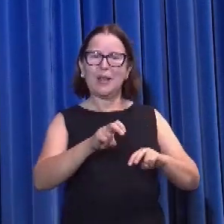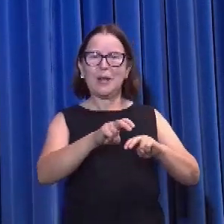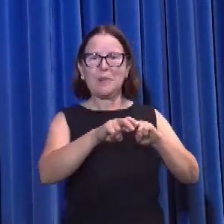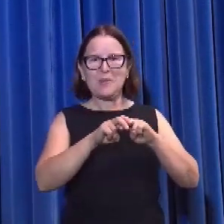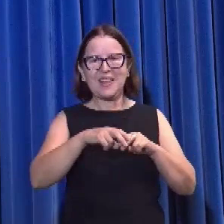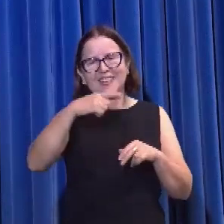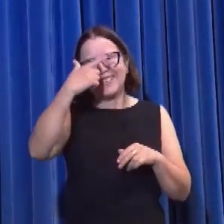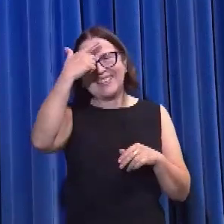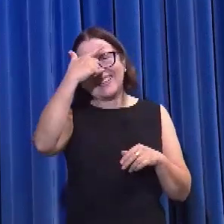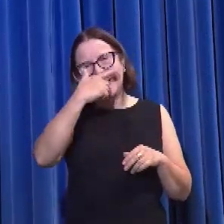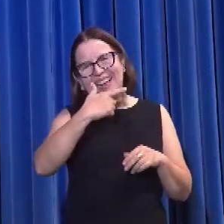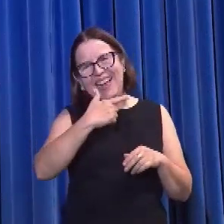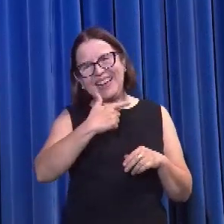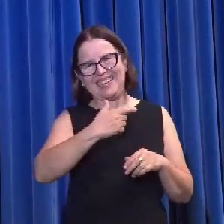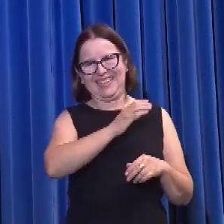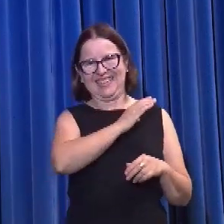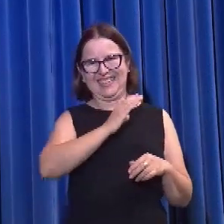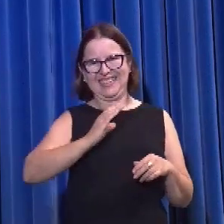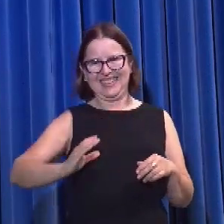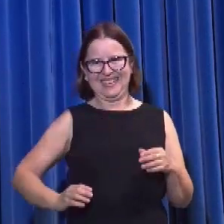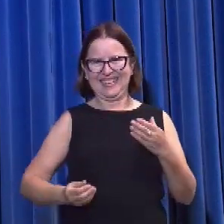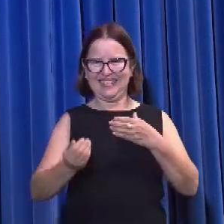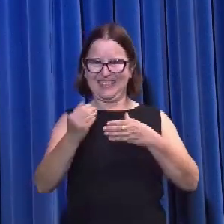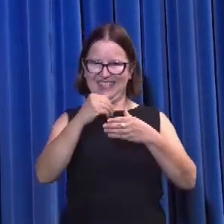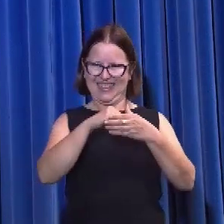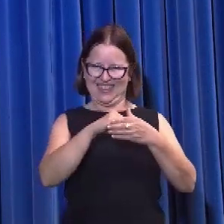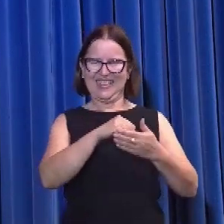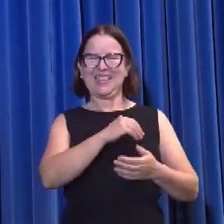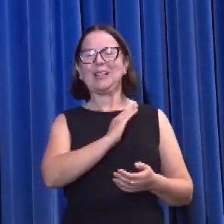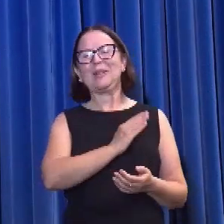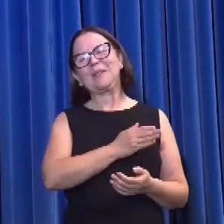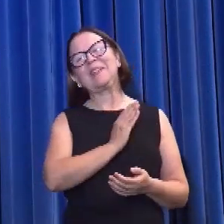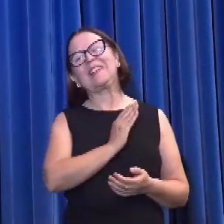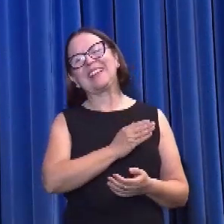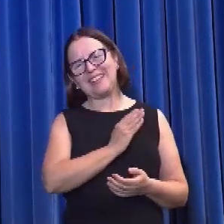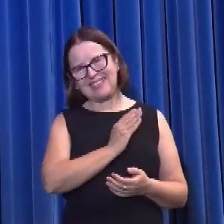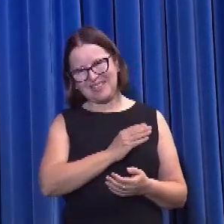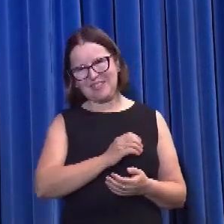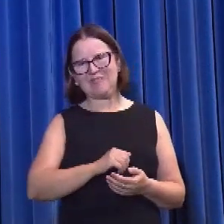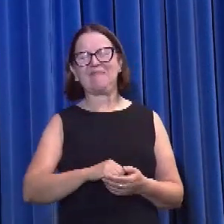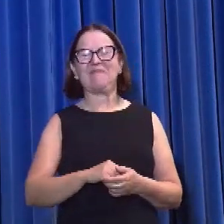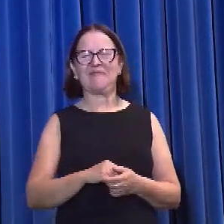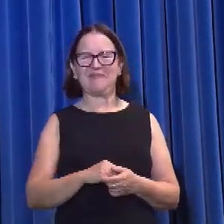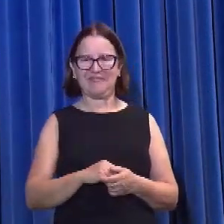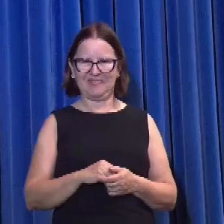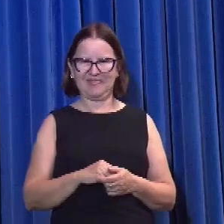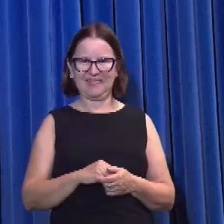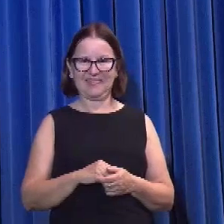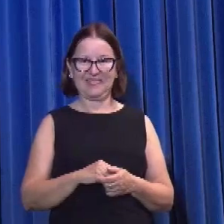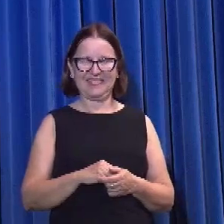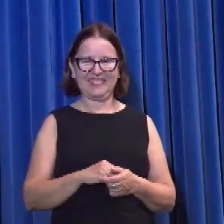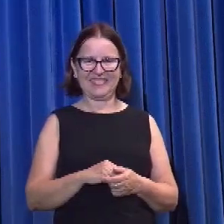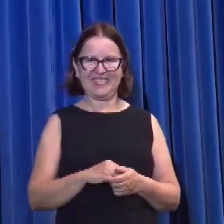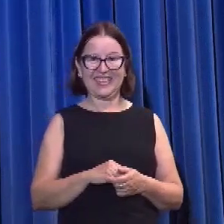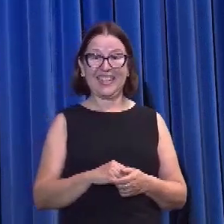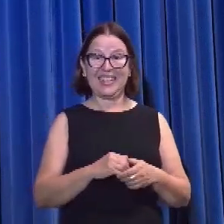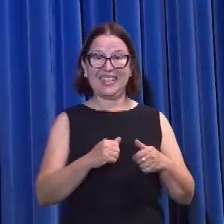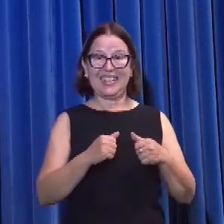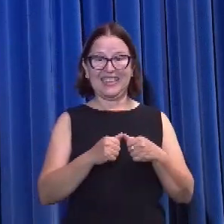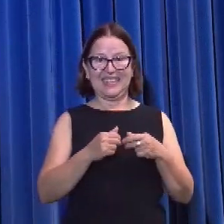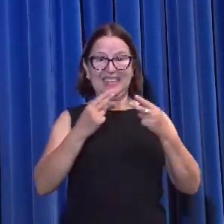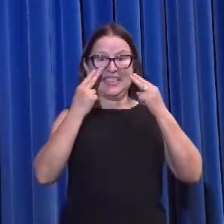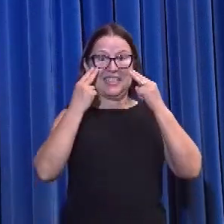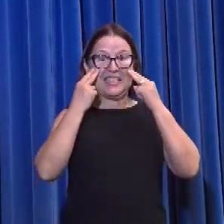É o caráter de Cristo. Este é o fruto, o ponto de partida do testemunho cristão. É